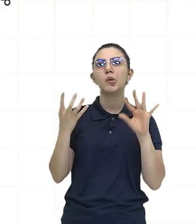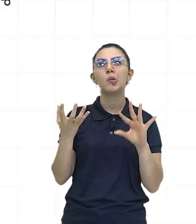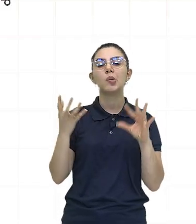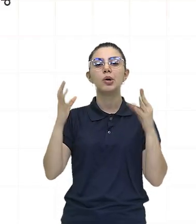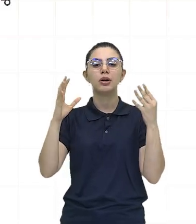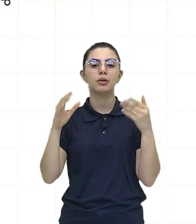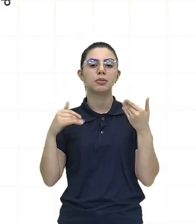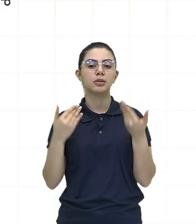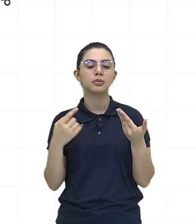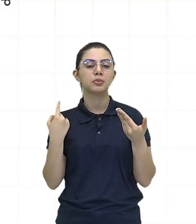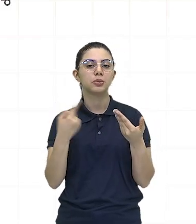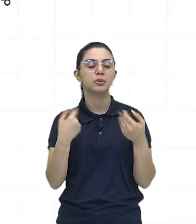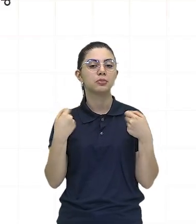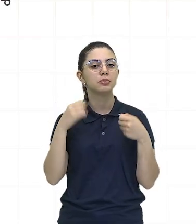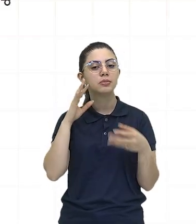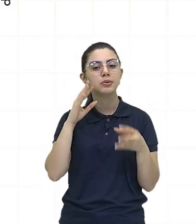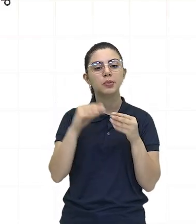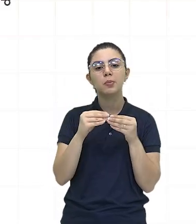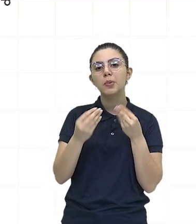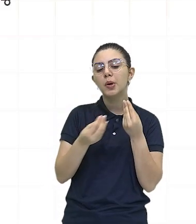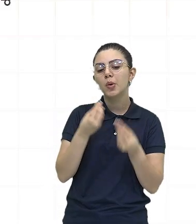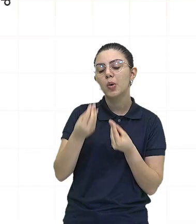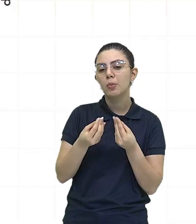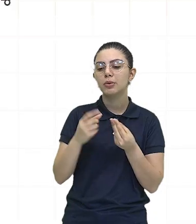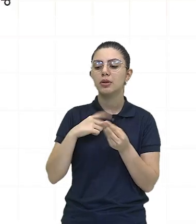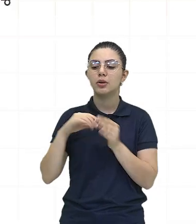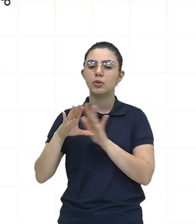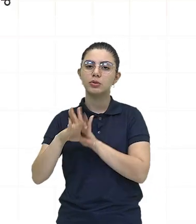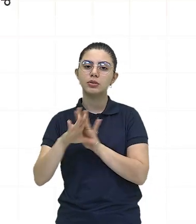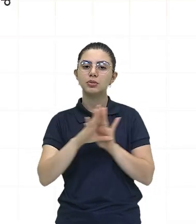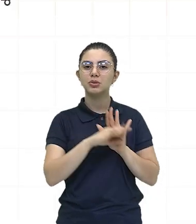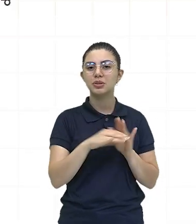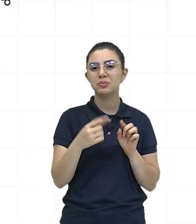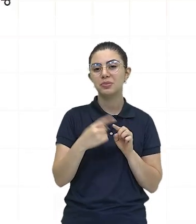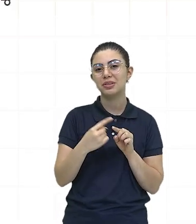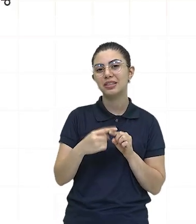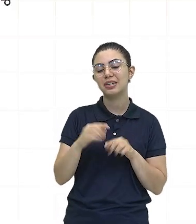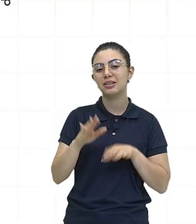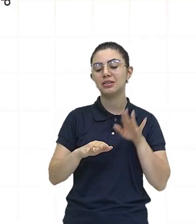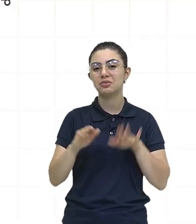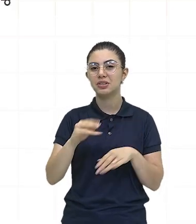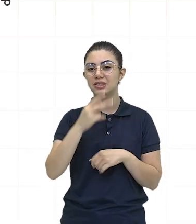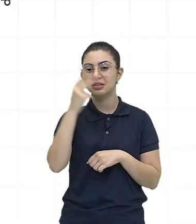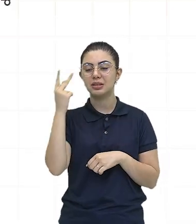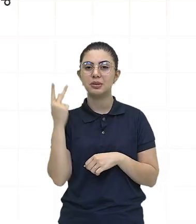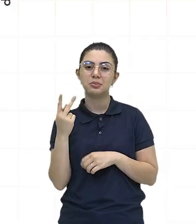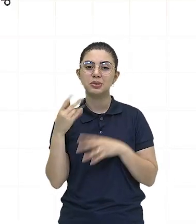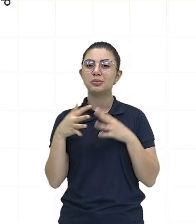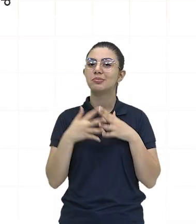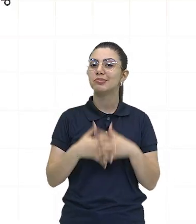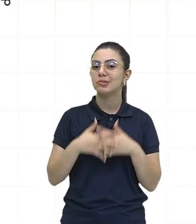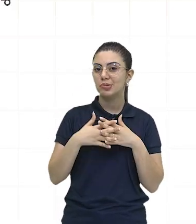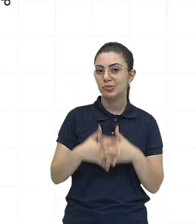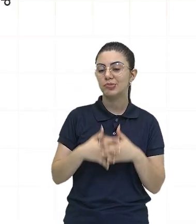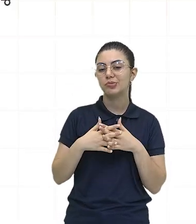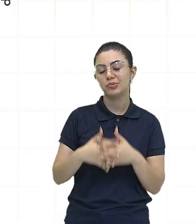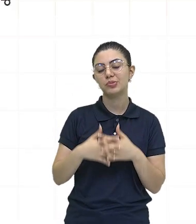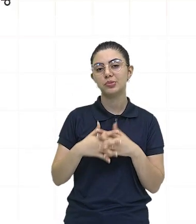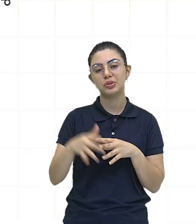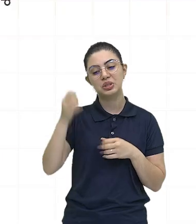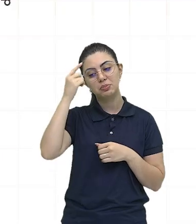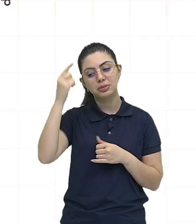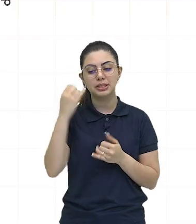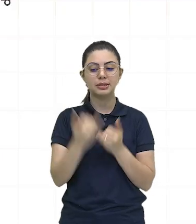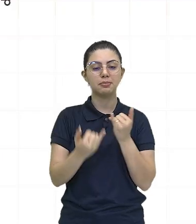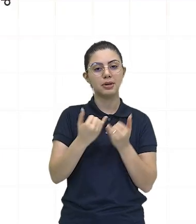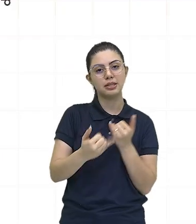gente precisa entender esses dois conceitos, porque muitas vezes eles são usados como sinônimo para designar o